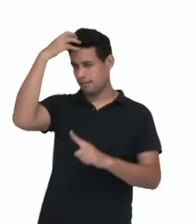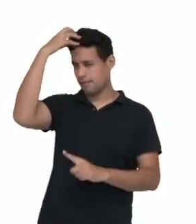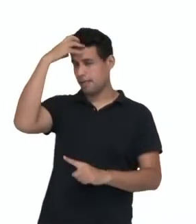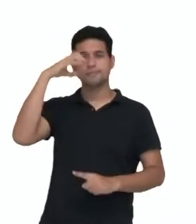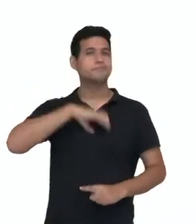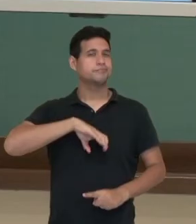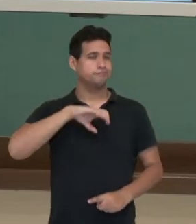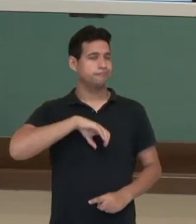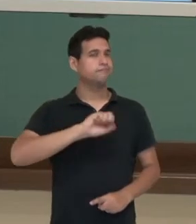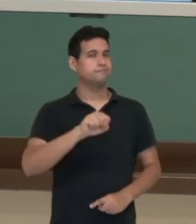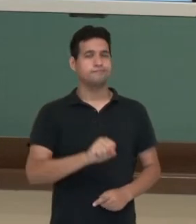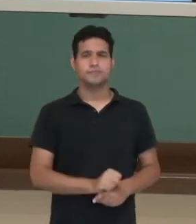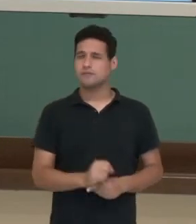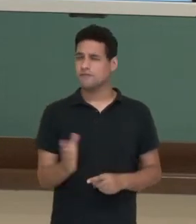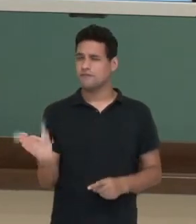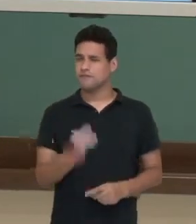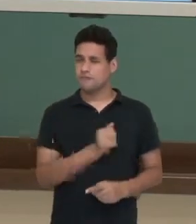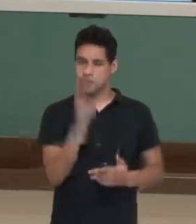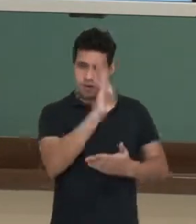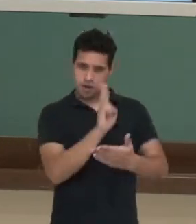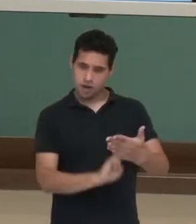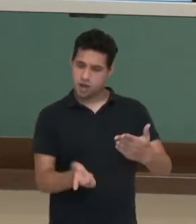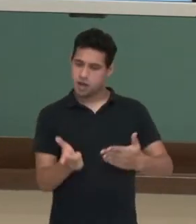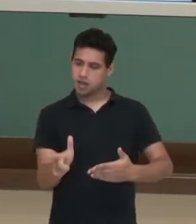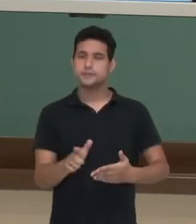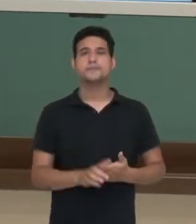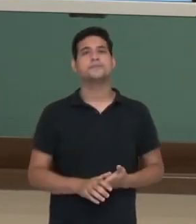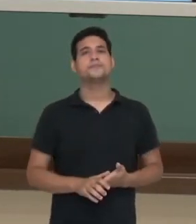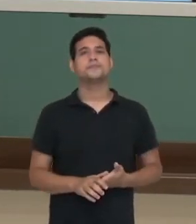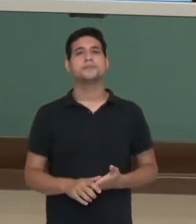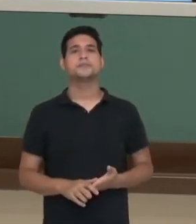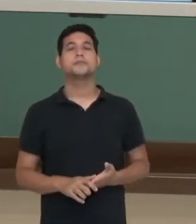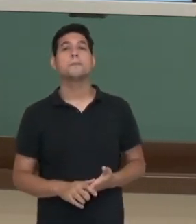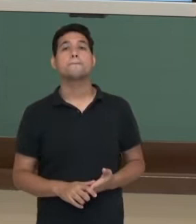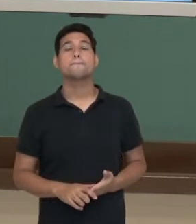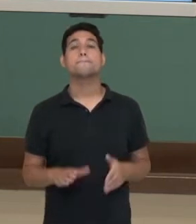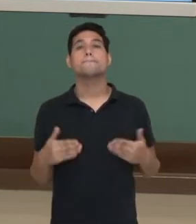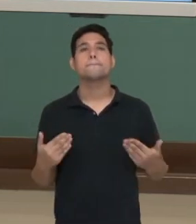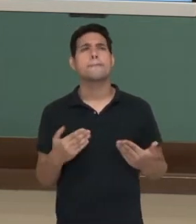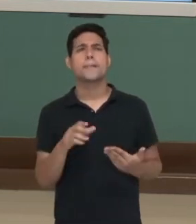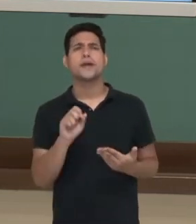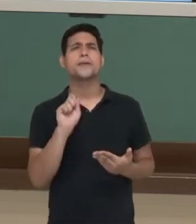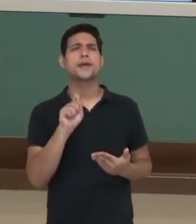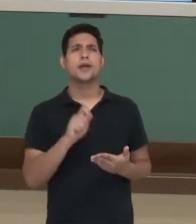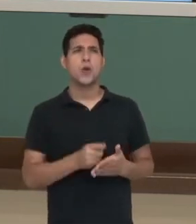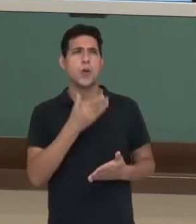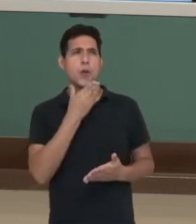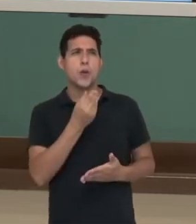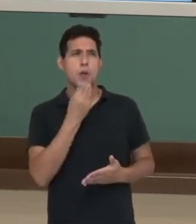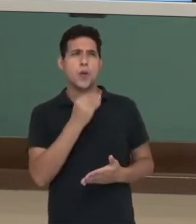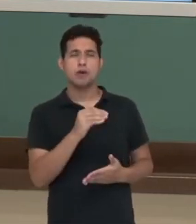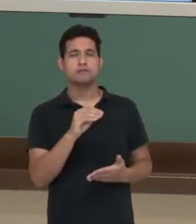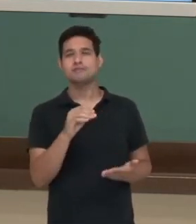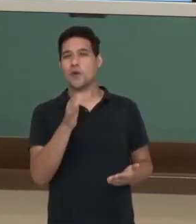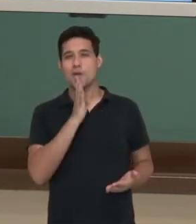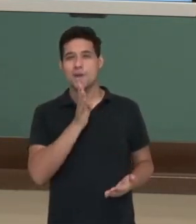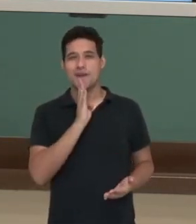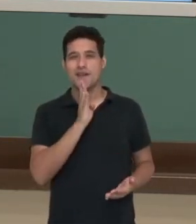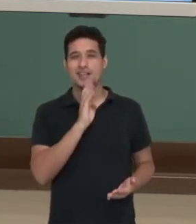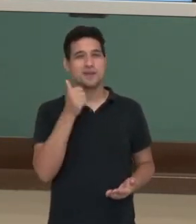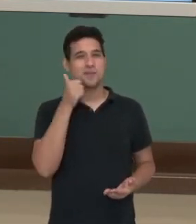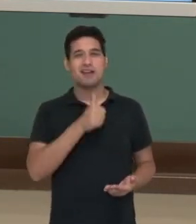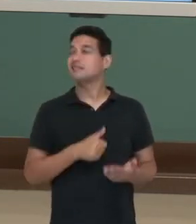Vamos adelante. Aquí. ¿Conoces Shirley Campbell Barr?